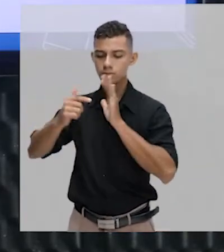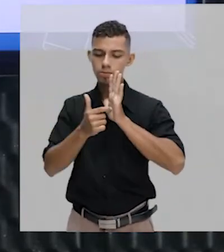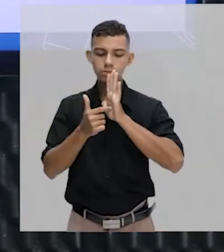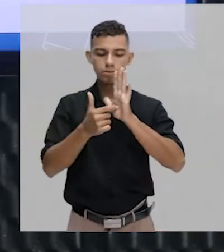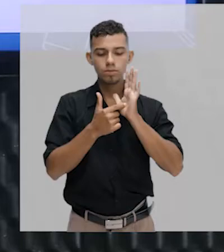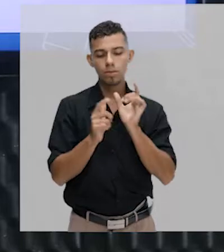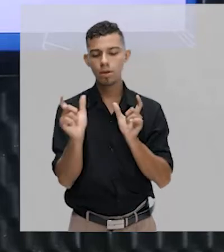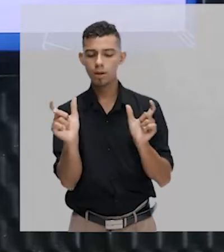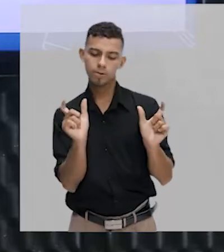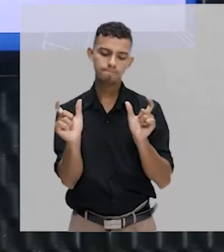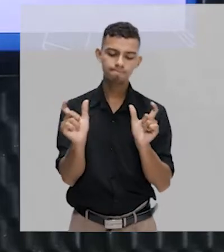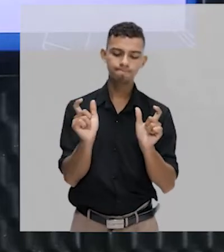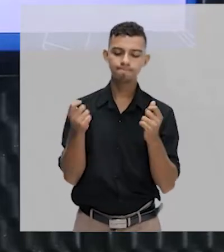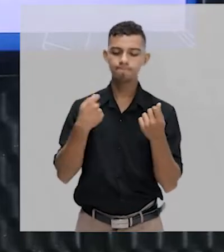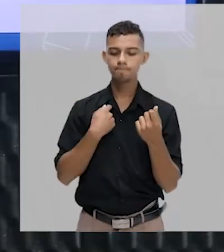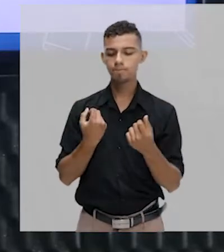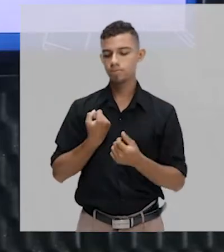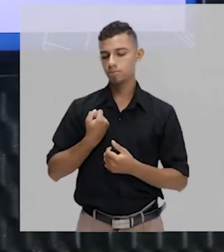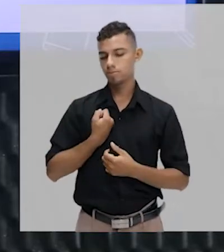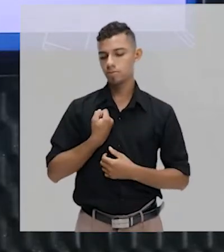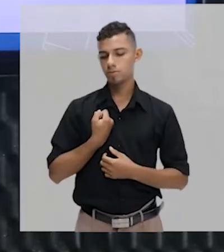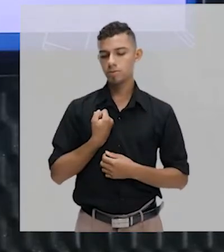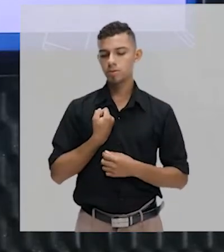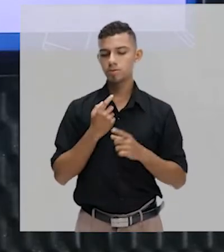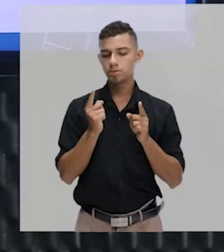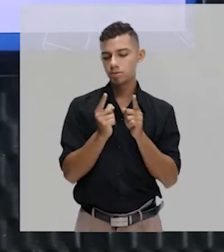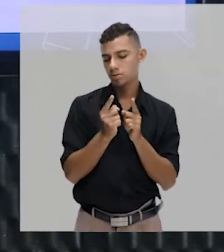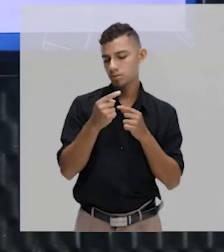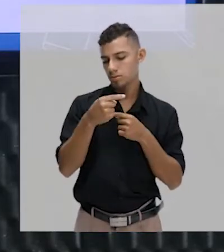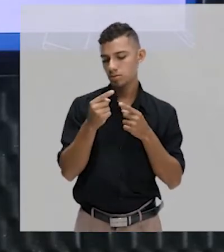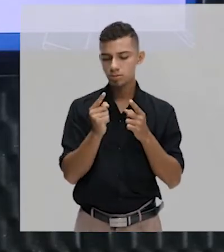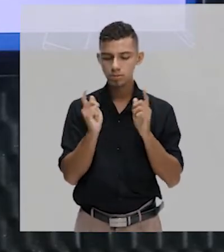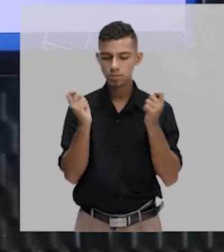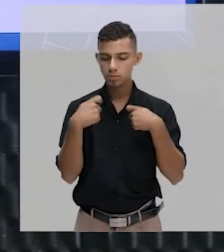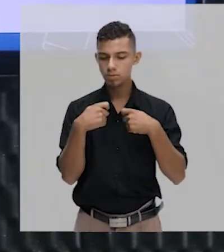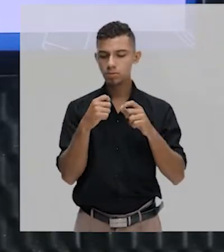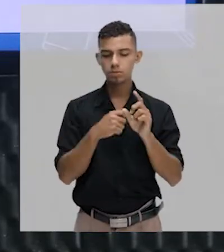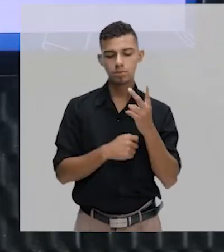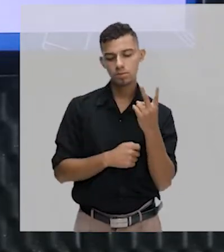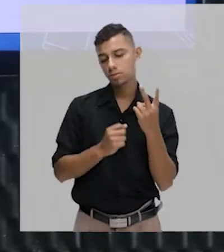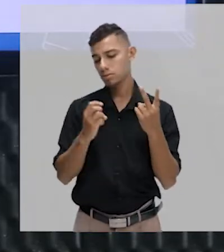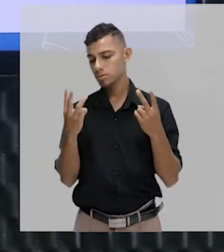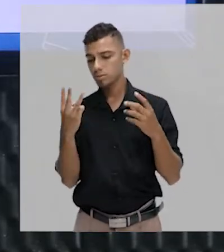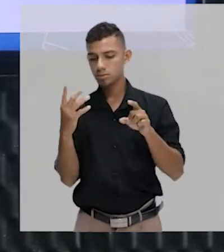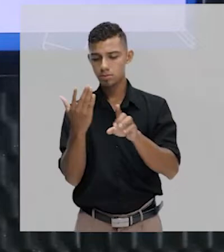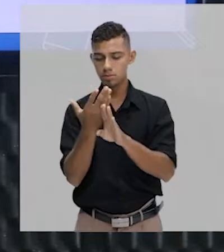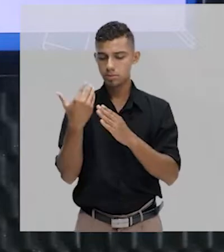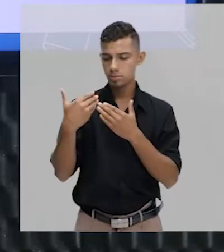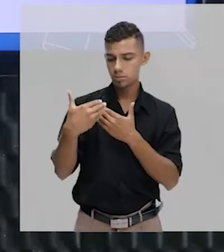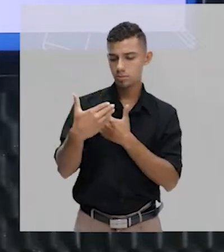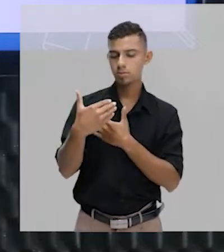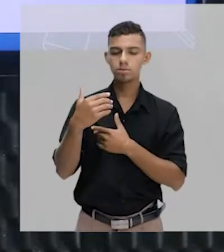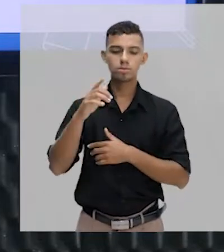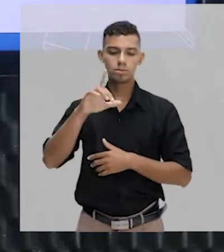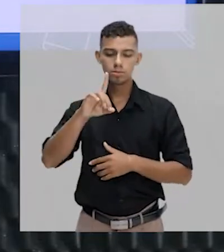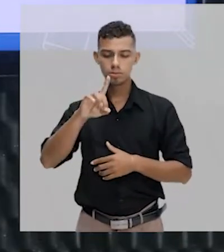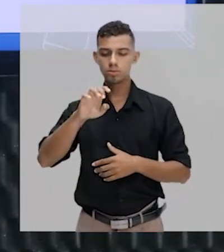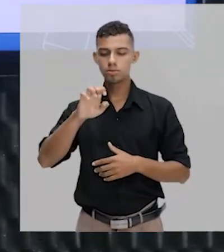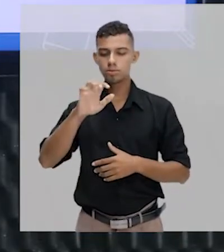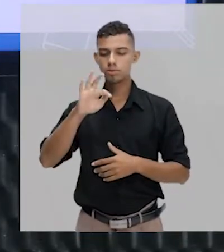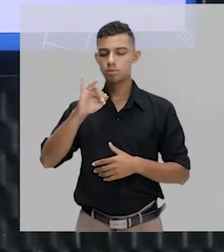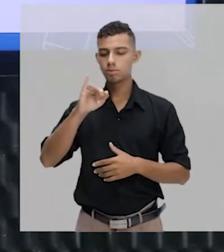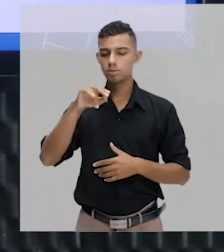si uma relação de números inteiros e pequenos, ou seja, uma proporção também definida,